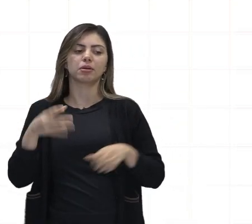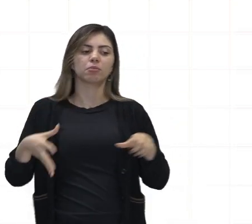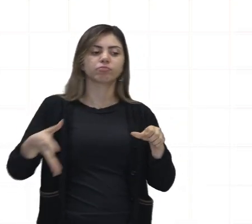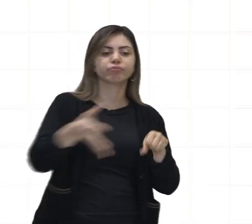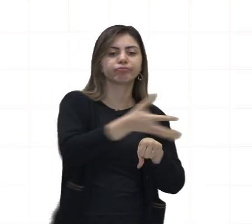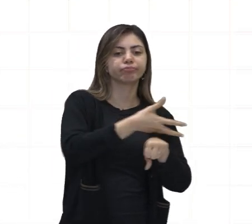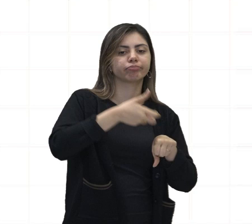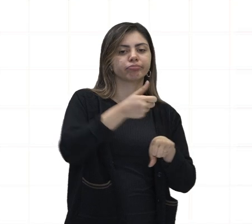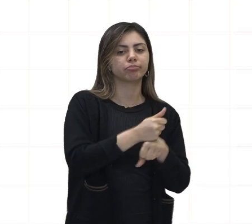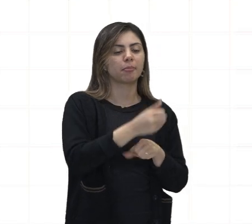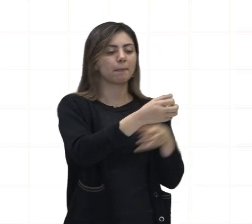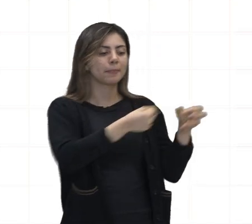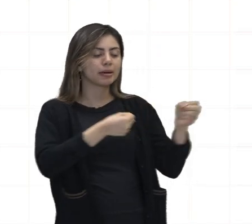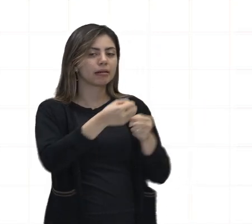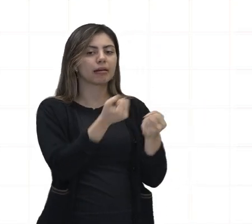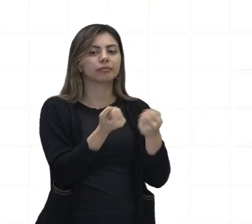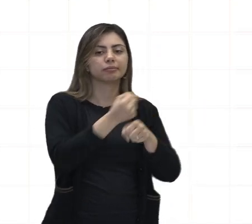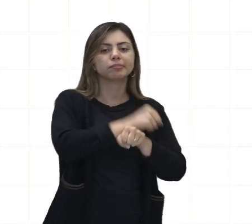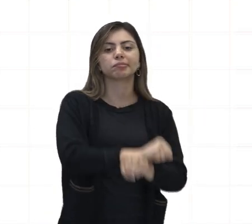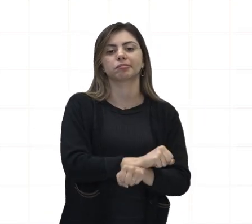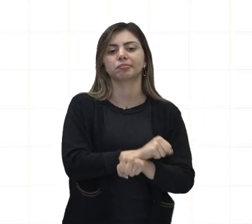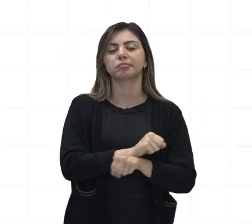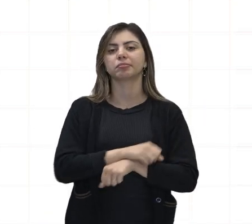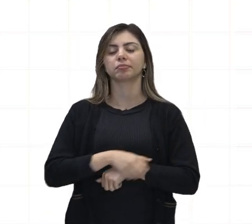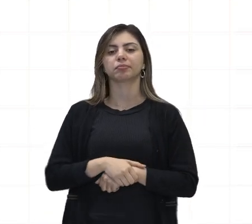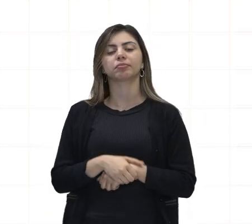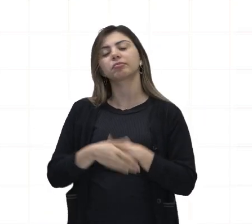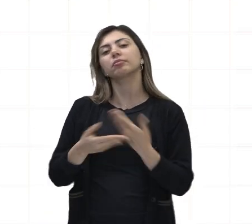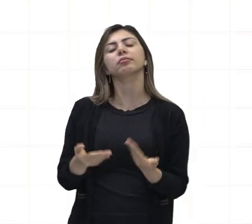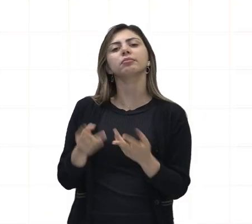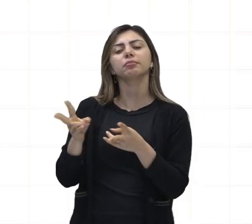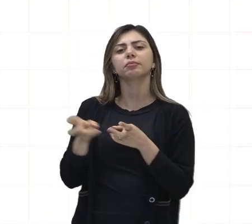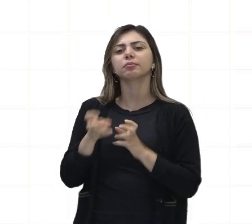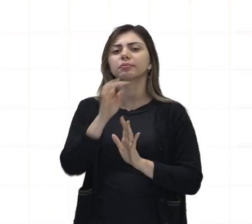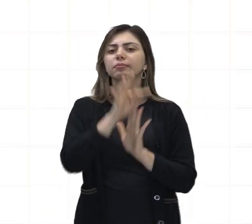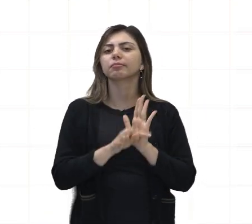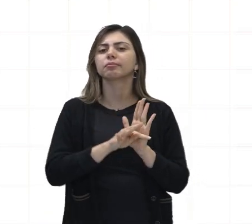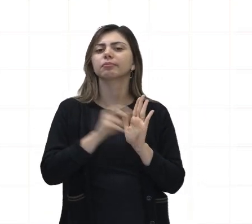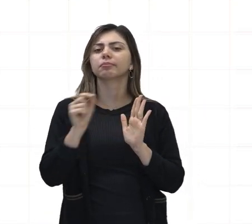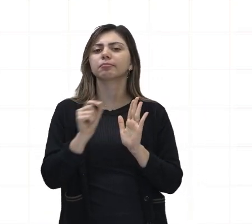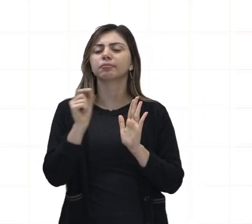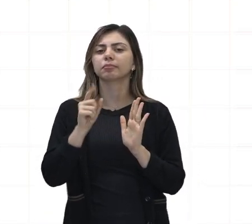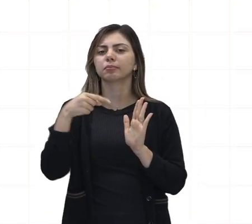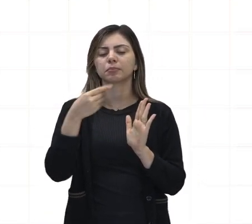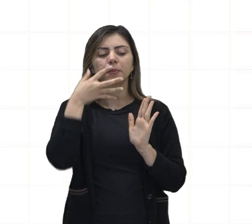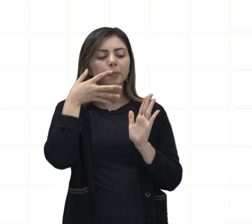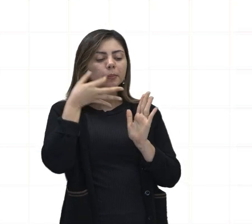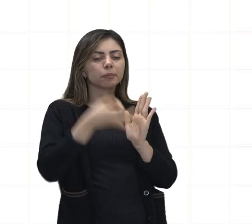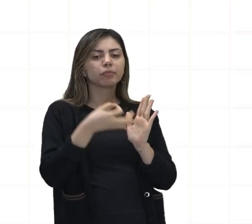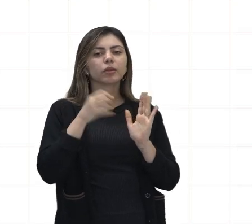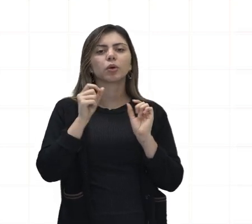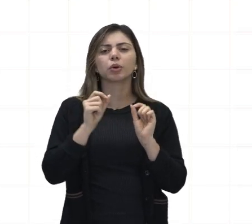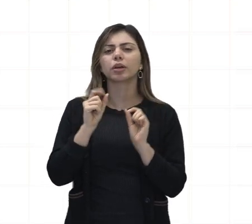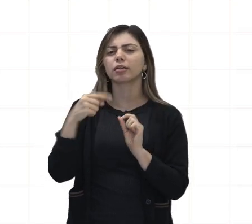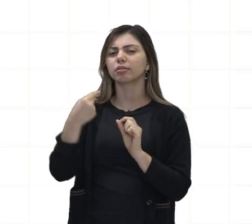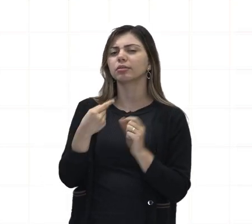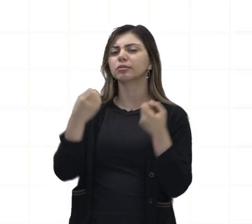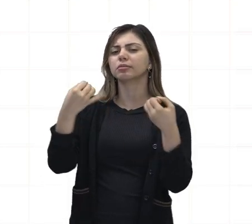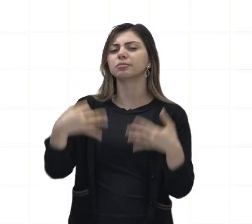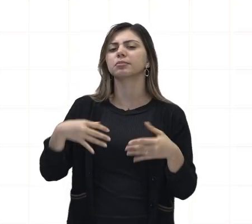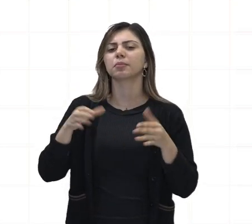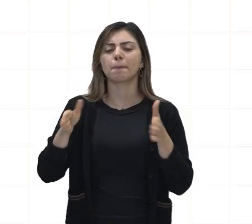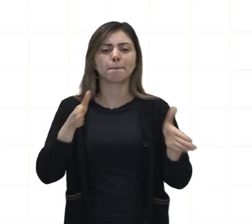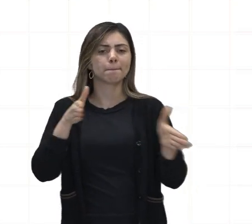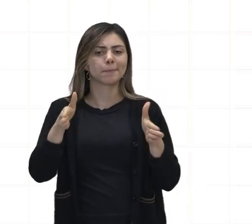pelos colonizadores europeus. Olha, dentro desse texto é importante atentarmos àquilo que chamamos de